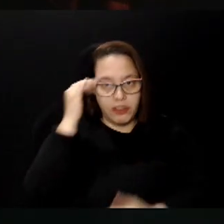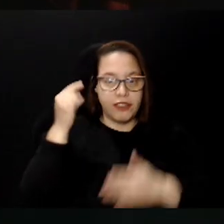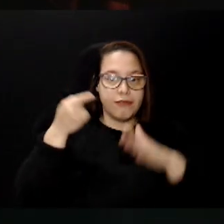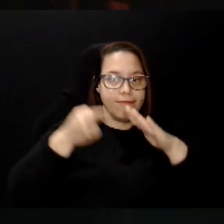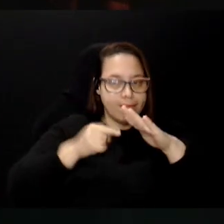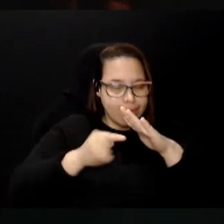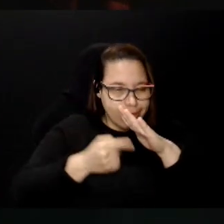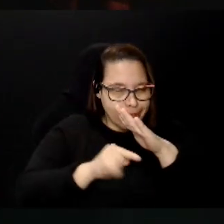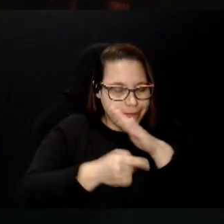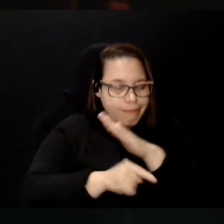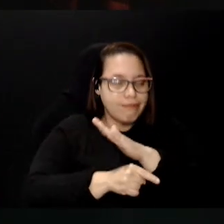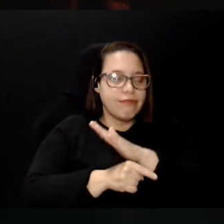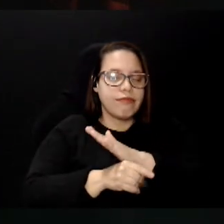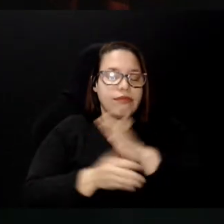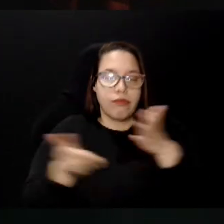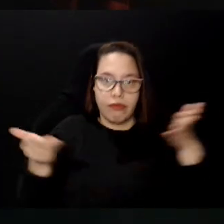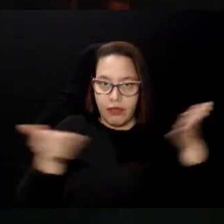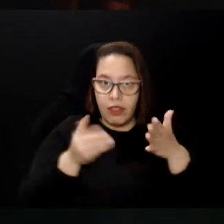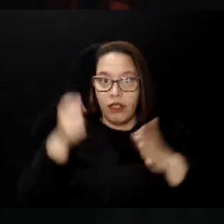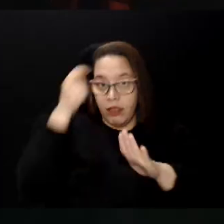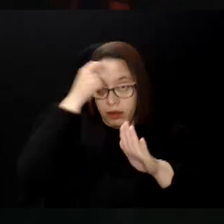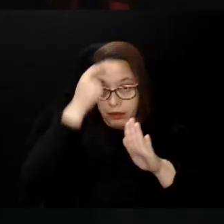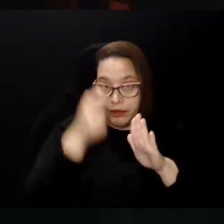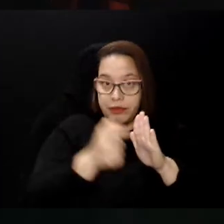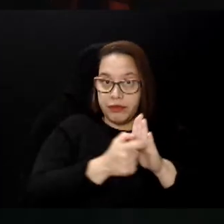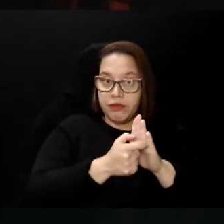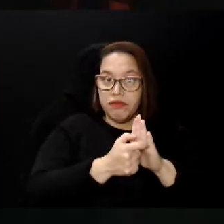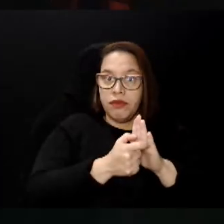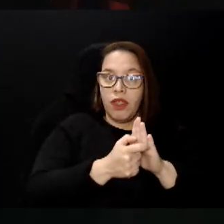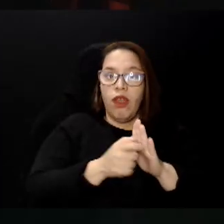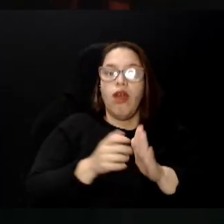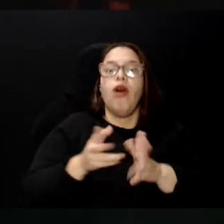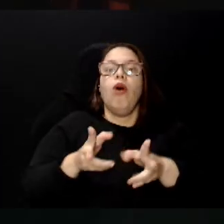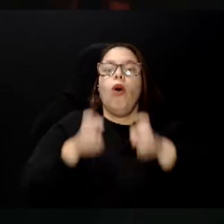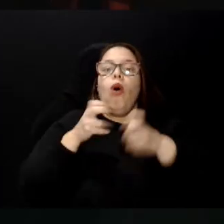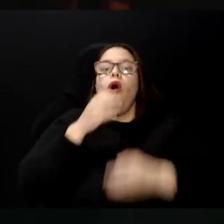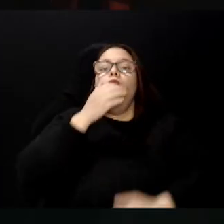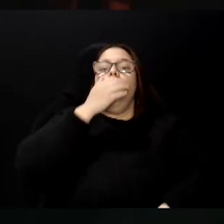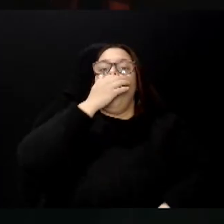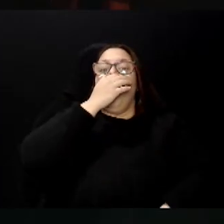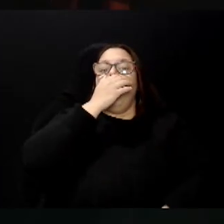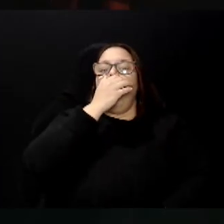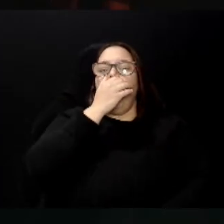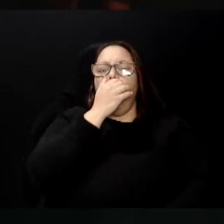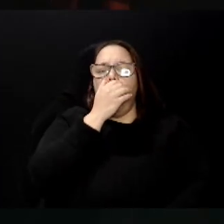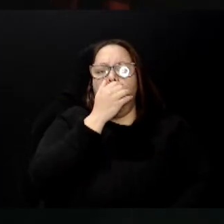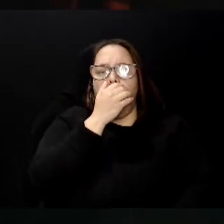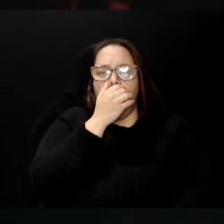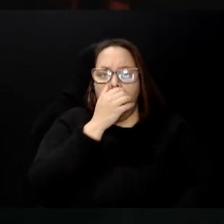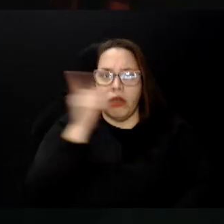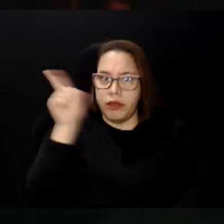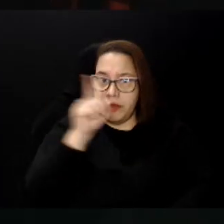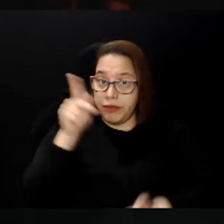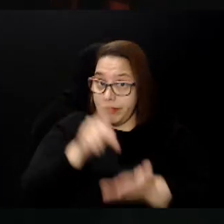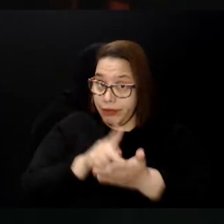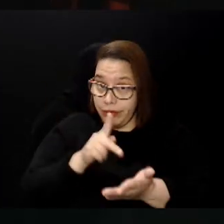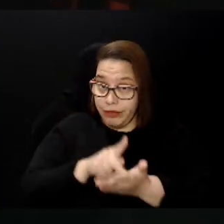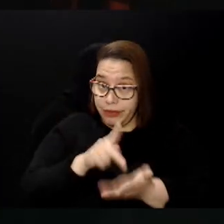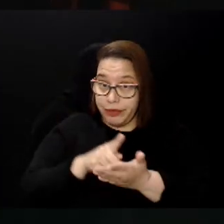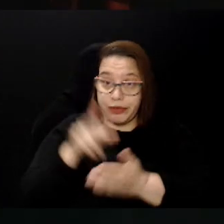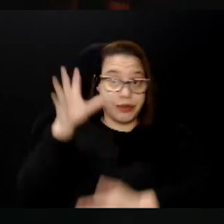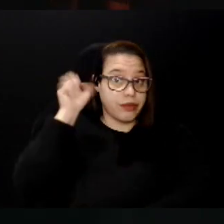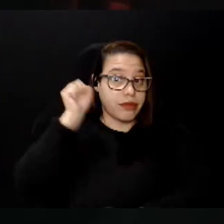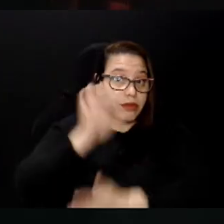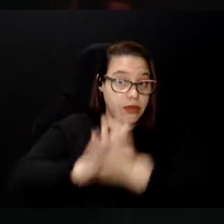nós estamos falando da inteligência artificial, a gente já percebeu hoje aqui que não é verdade o que nós ouvimos ou até dizemos, a